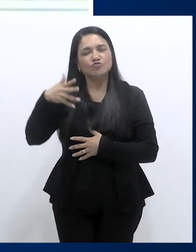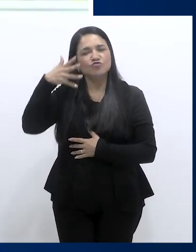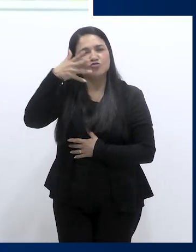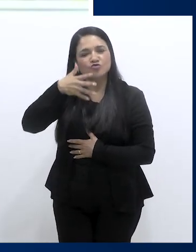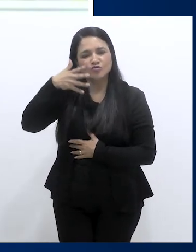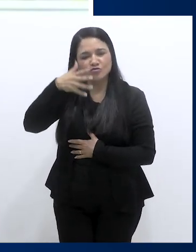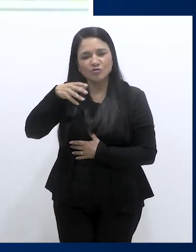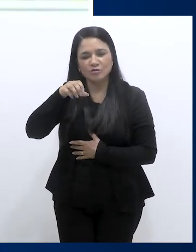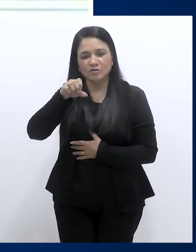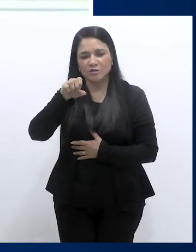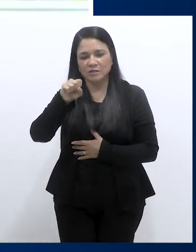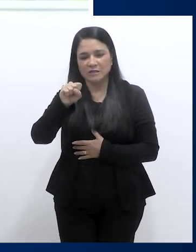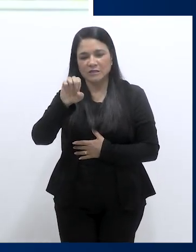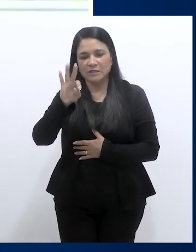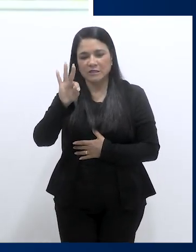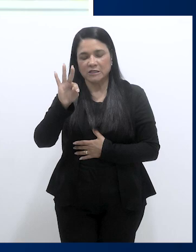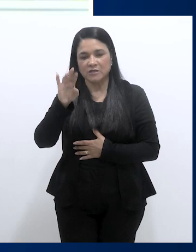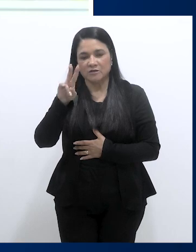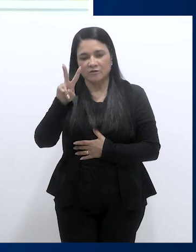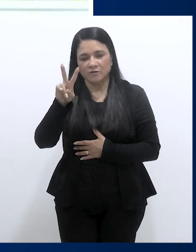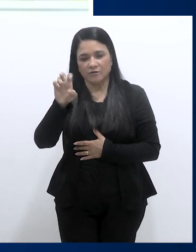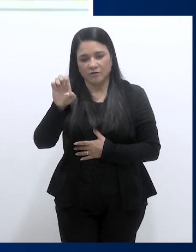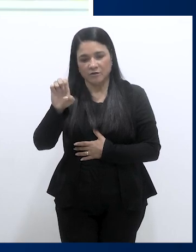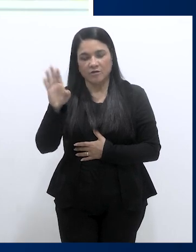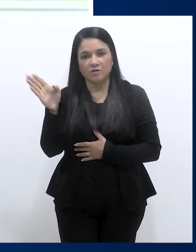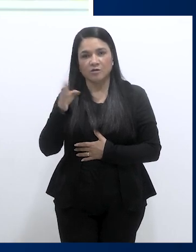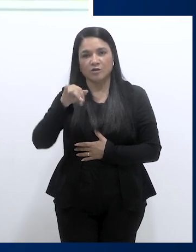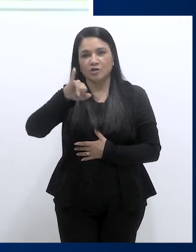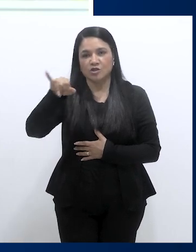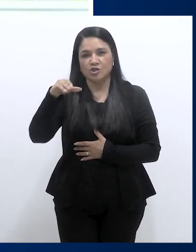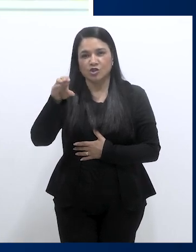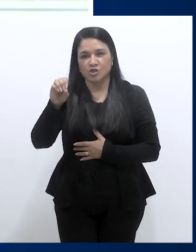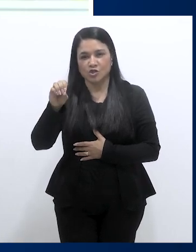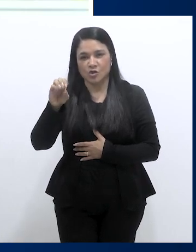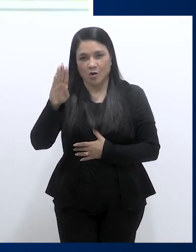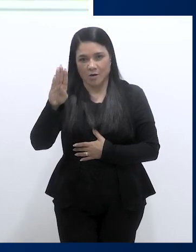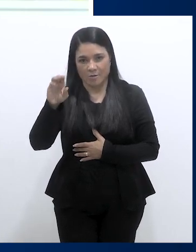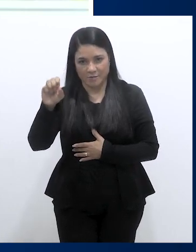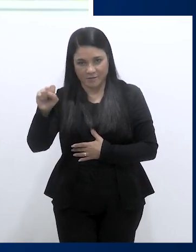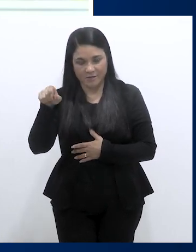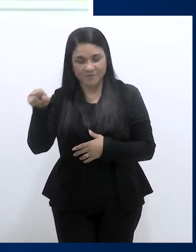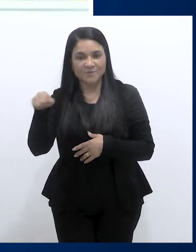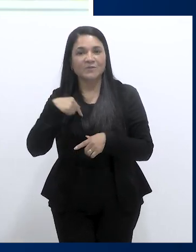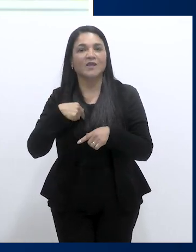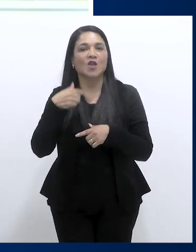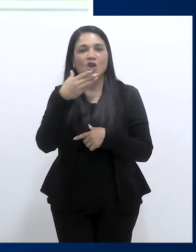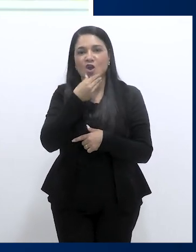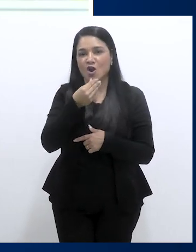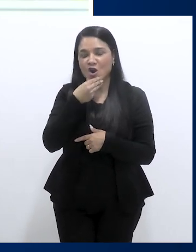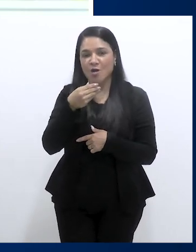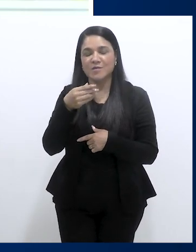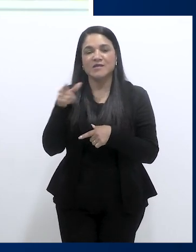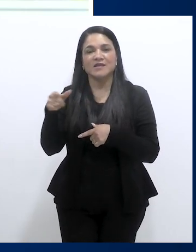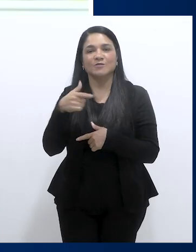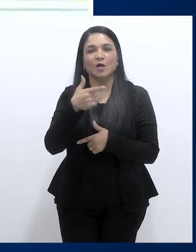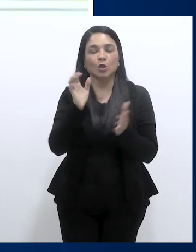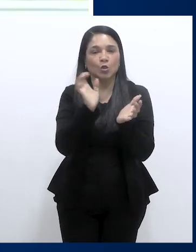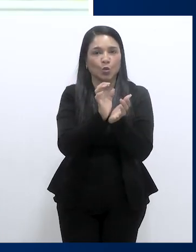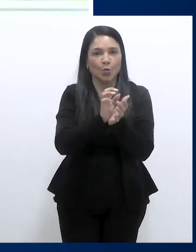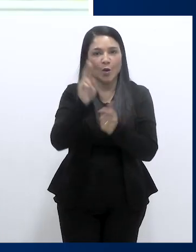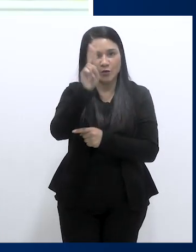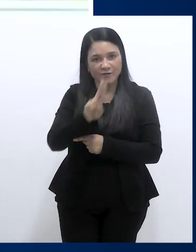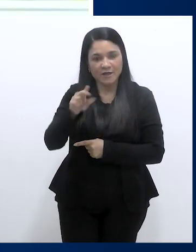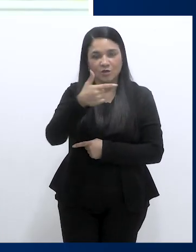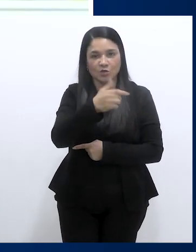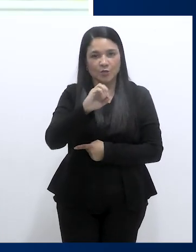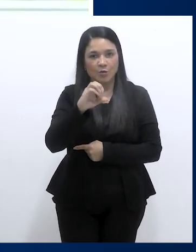um discurso do Steve Jobs em Stanford, para uma turma de Stanford, em 2005, que ele foi para a Ninfo.